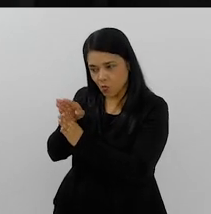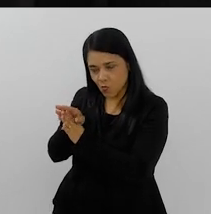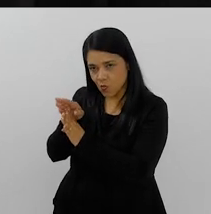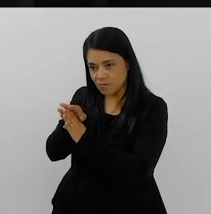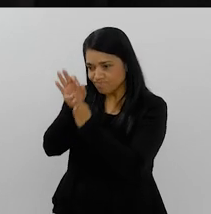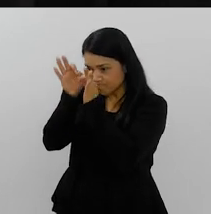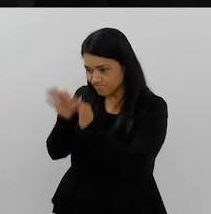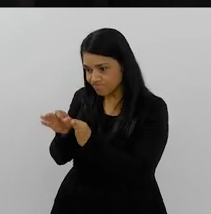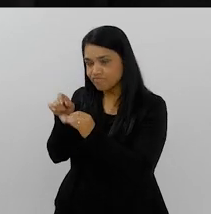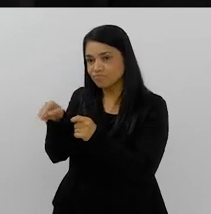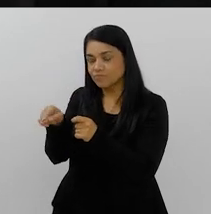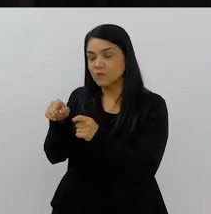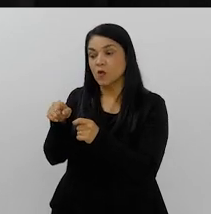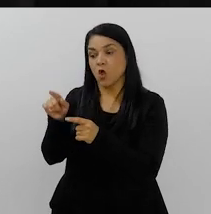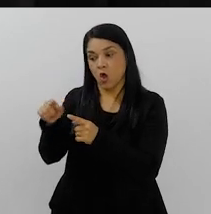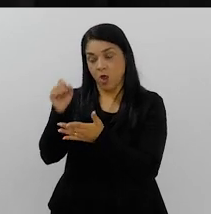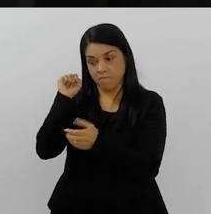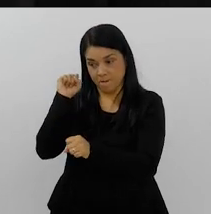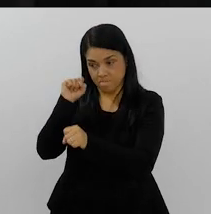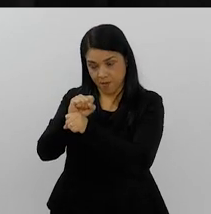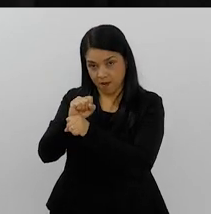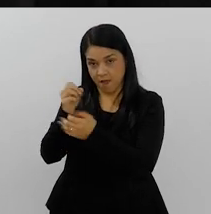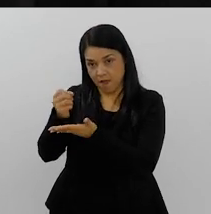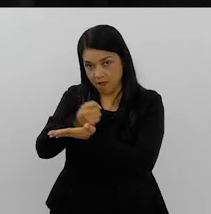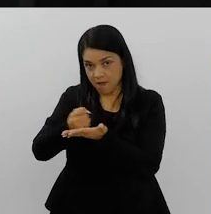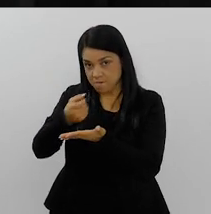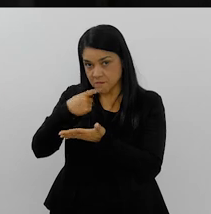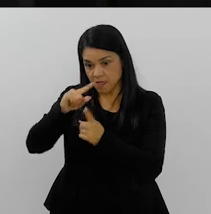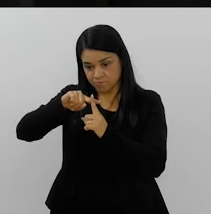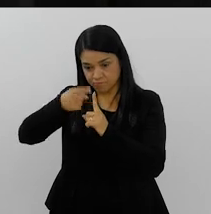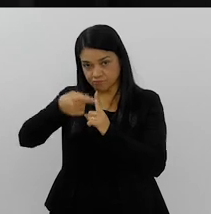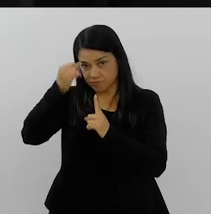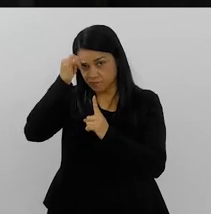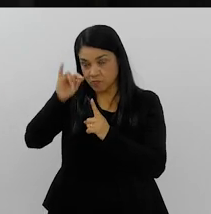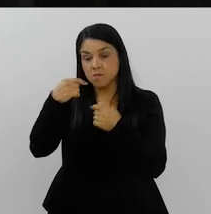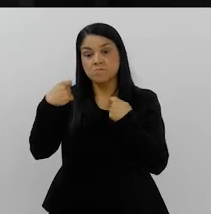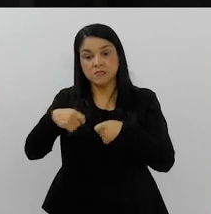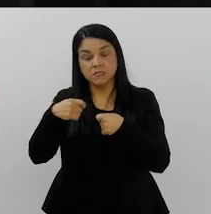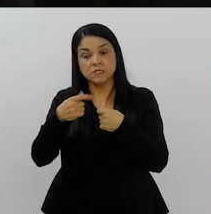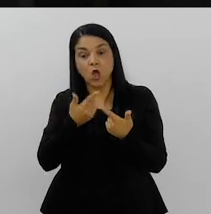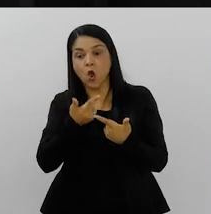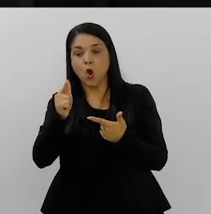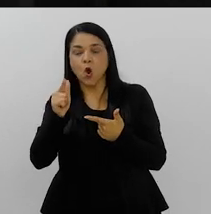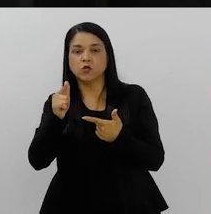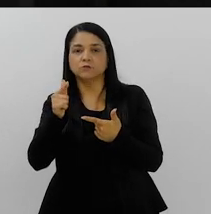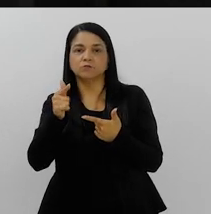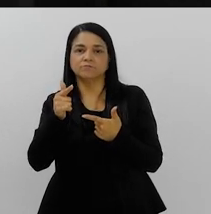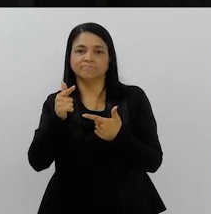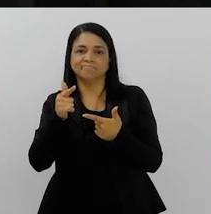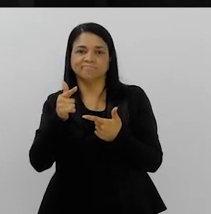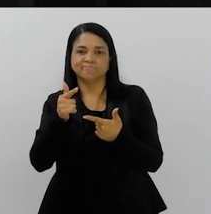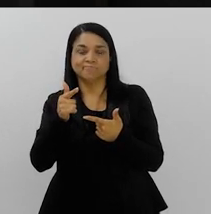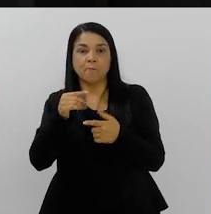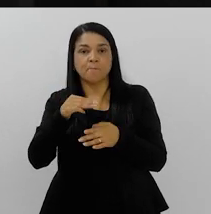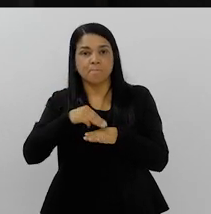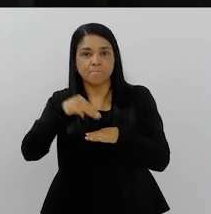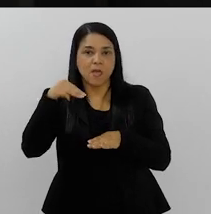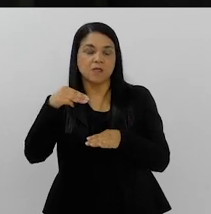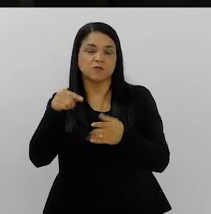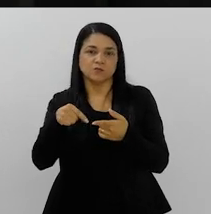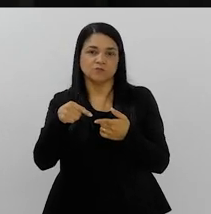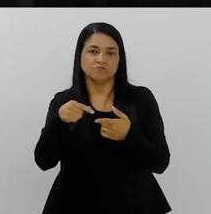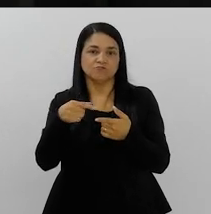incisiva e falar olha você tá parando o anticoncepcional mas você tem que passar para algum outro método anticonceptivo né